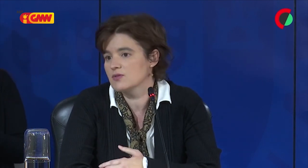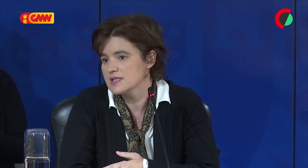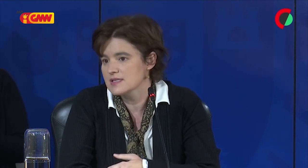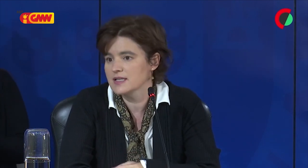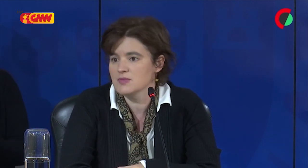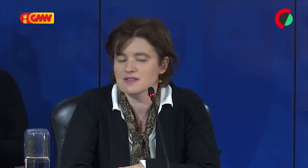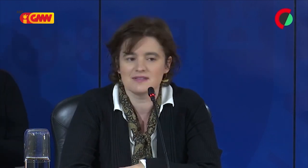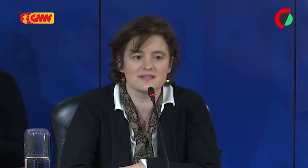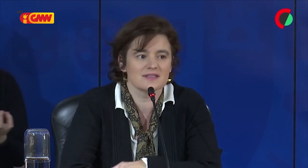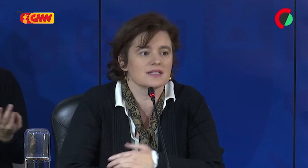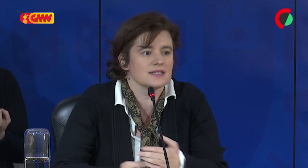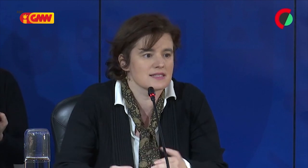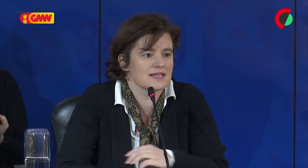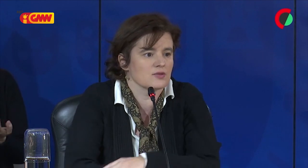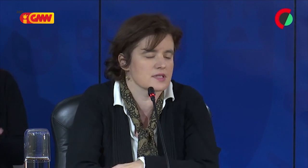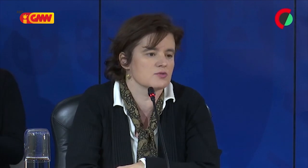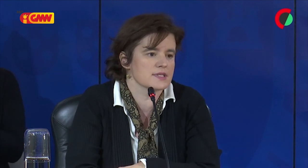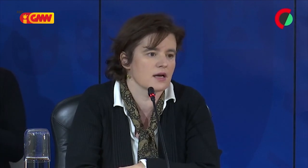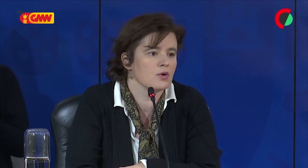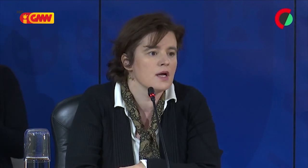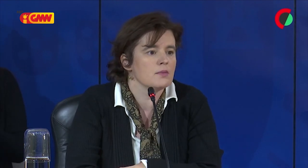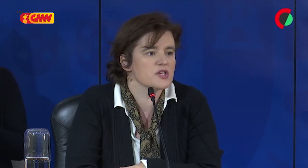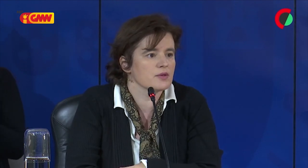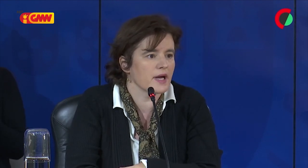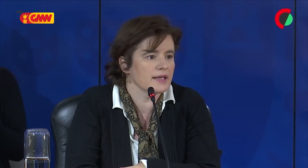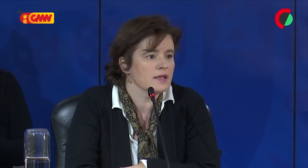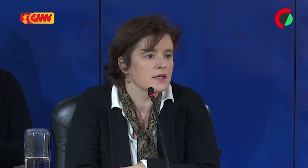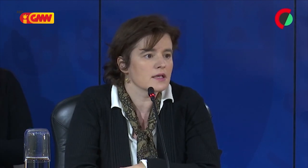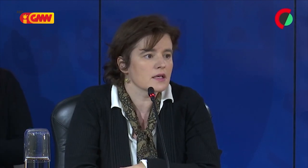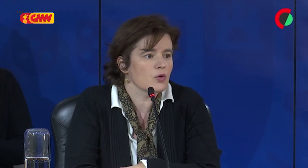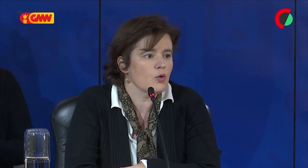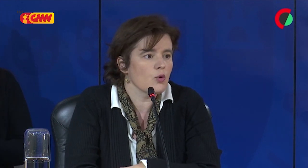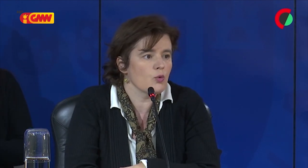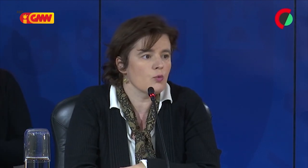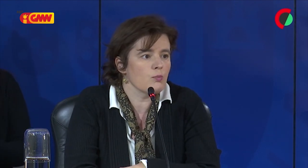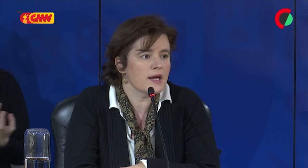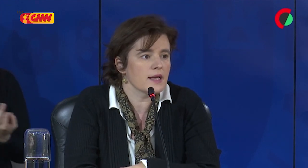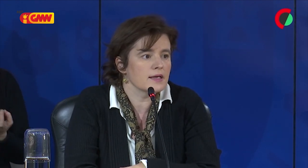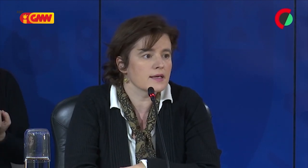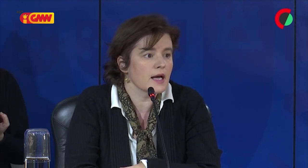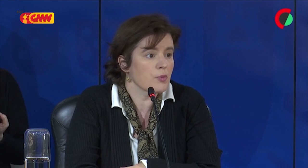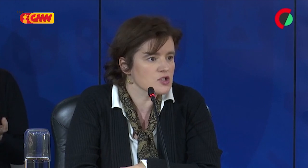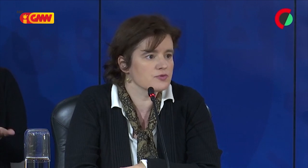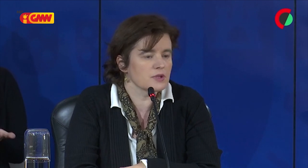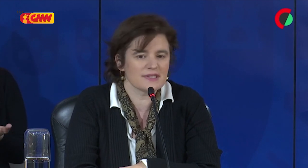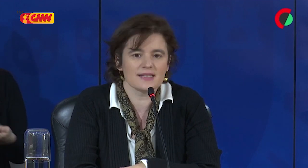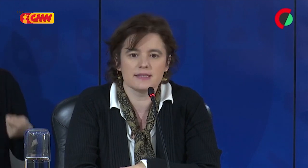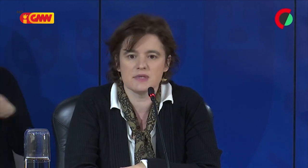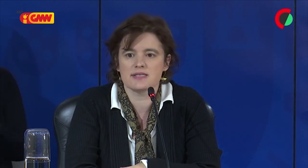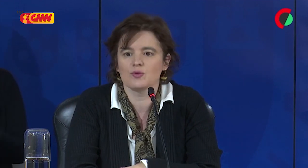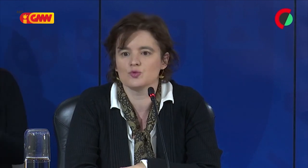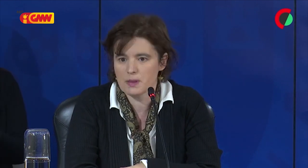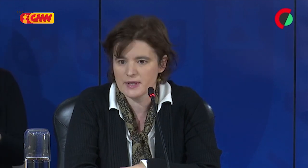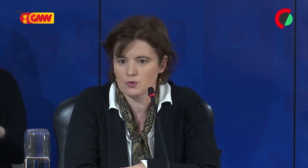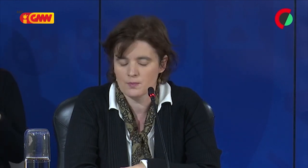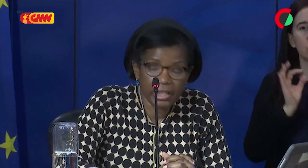que são necessariamente de legalização da situação, mas também com uma aposta fundamental na